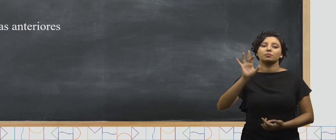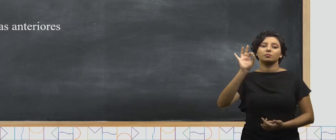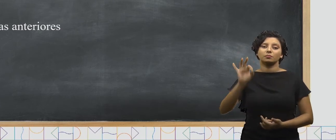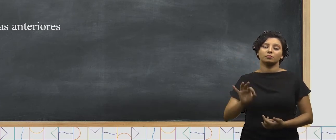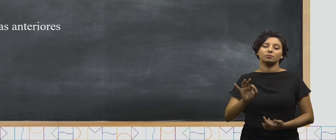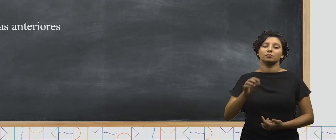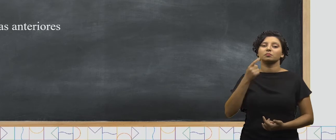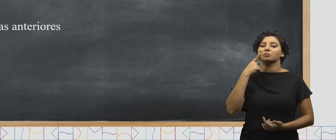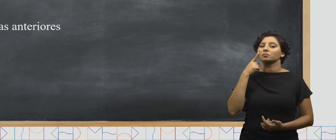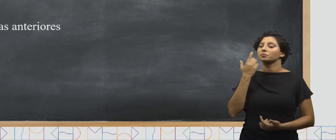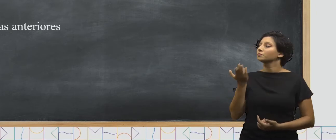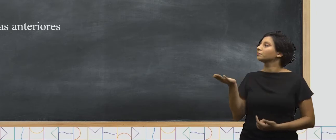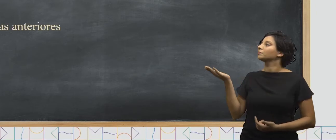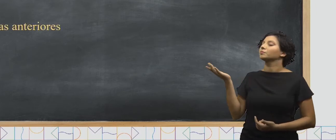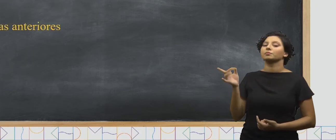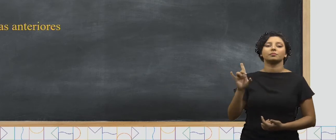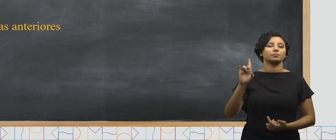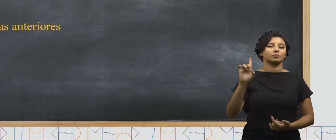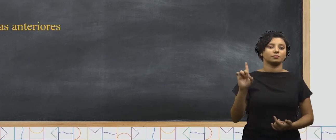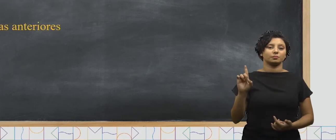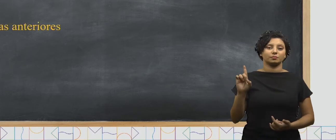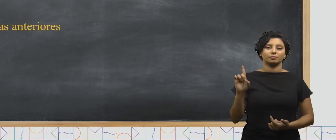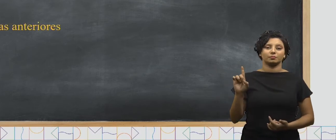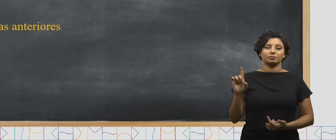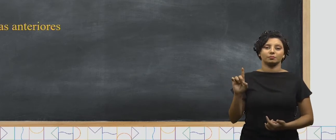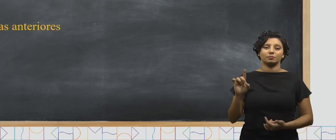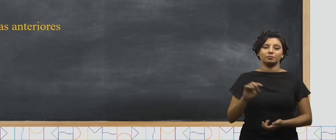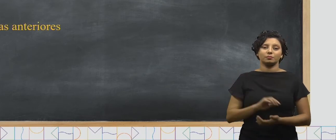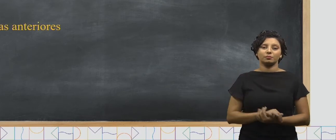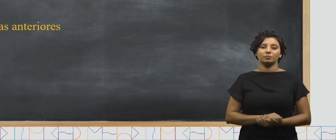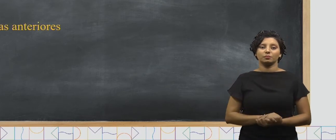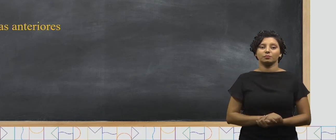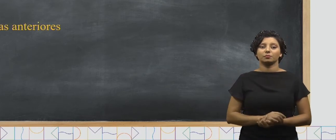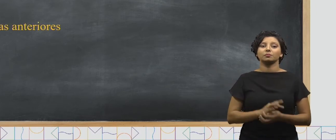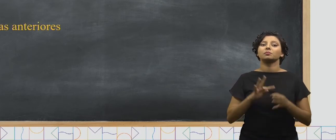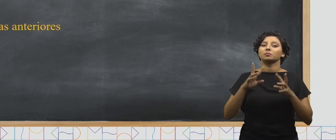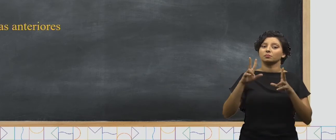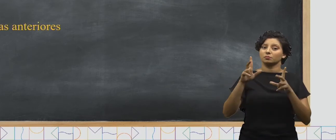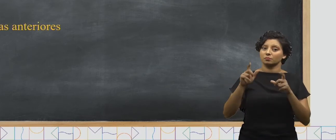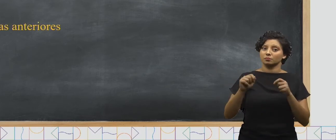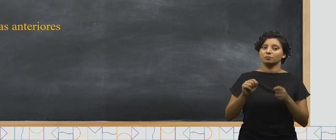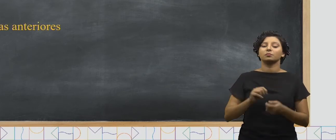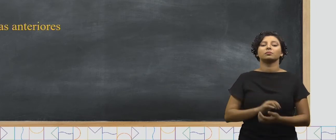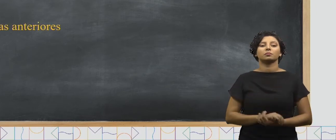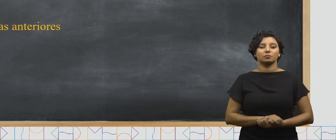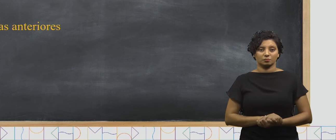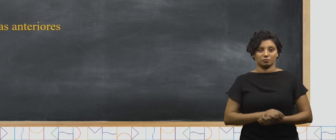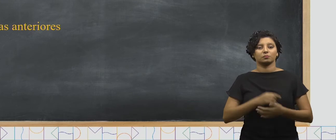Resposta correta, vamos verificar? É a letra D. Todas